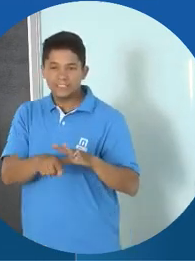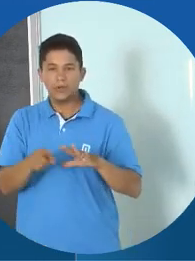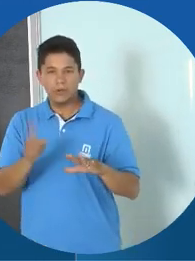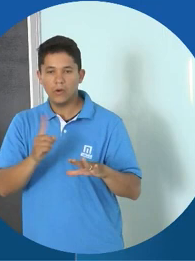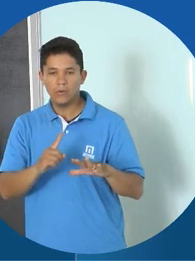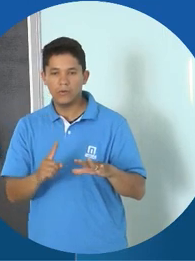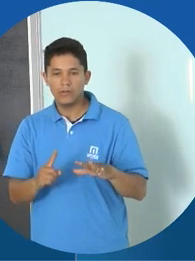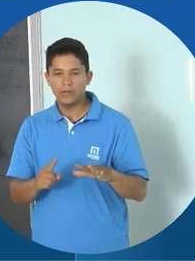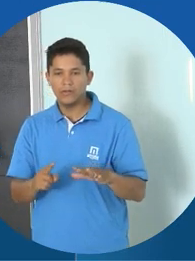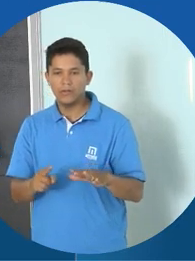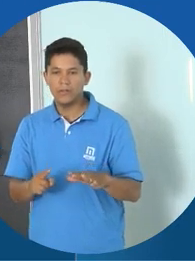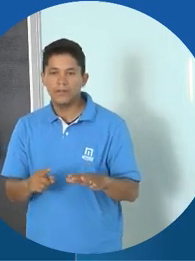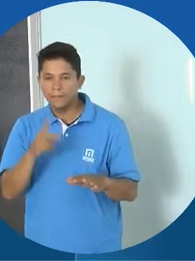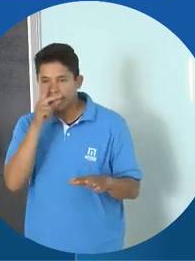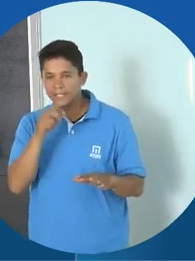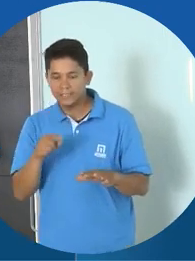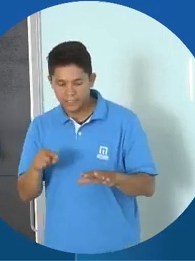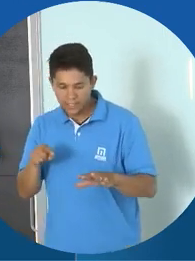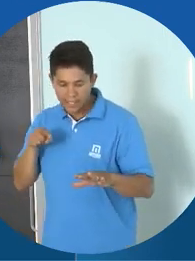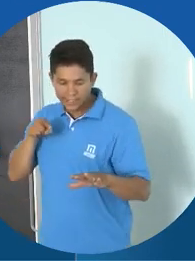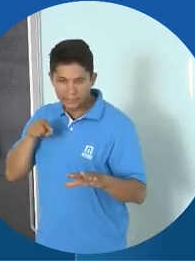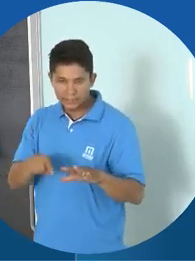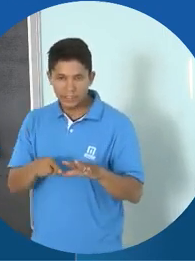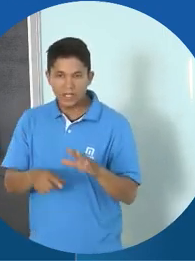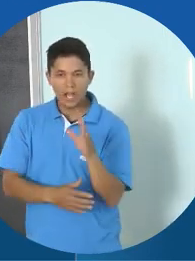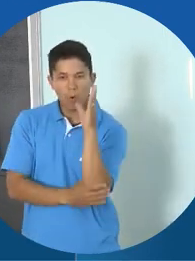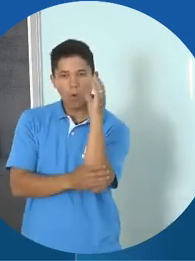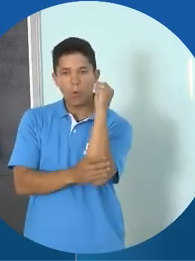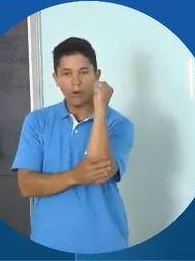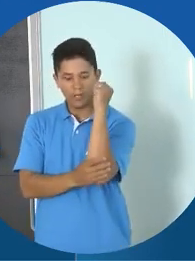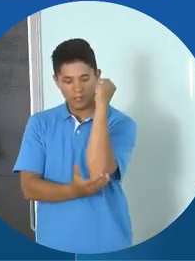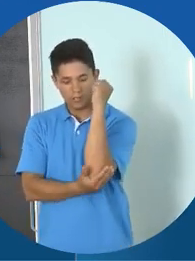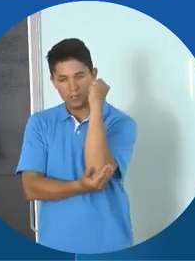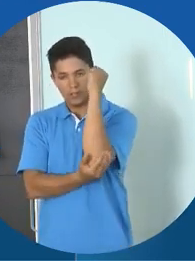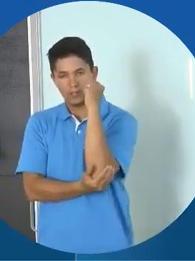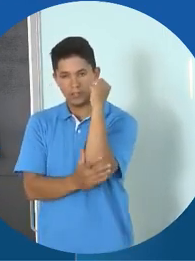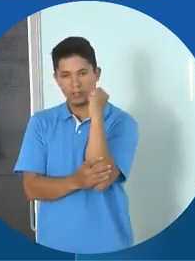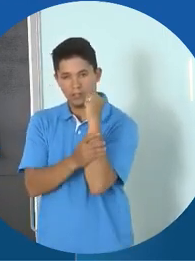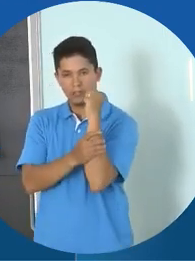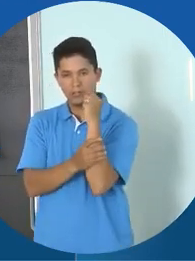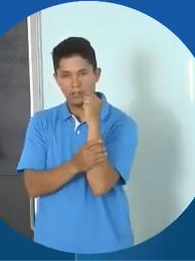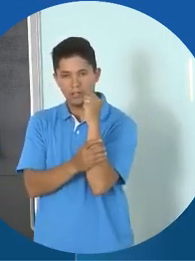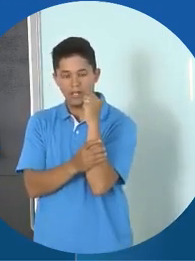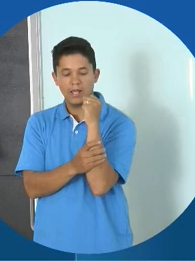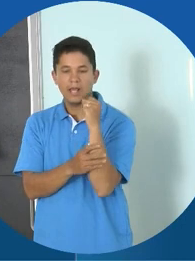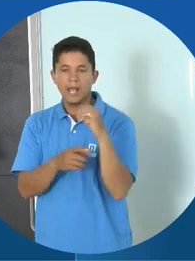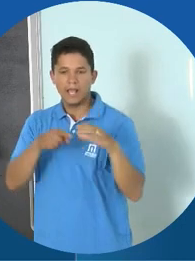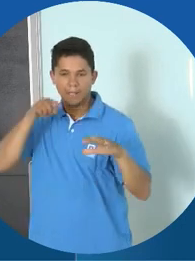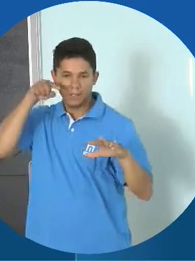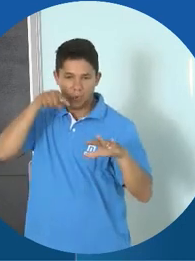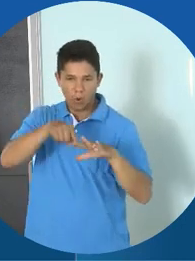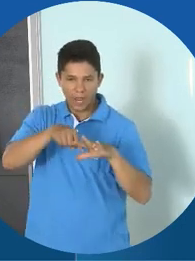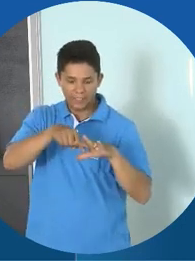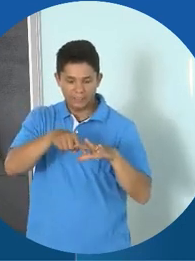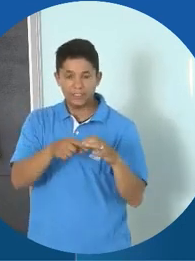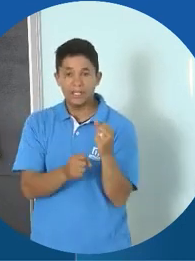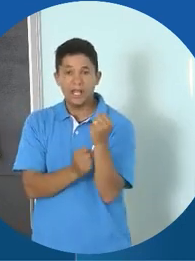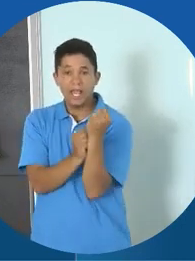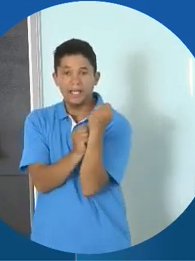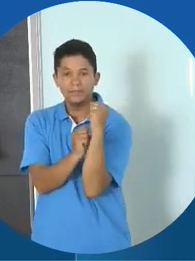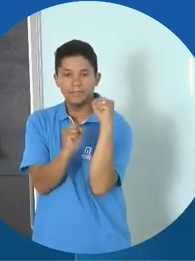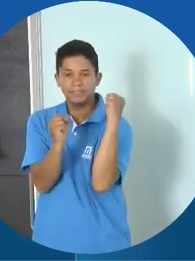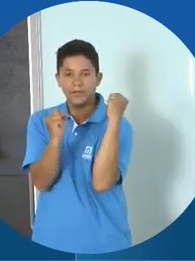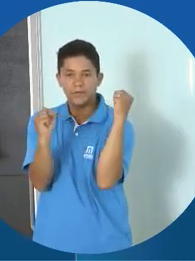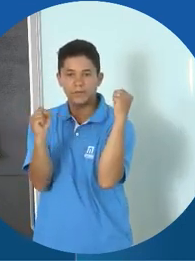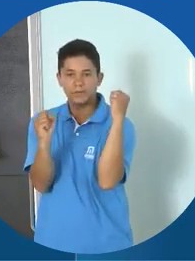como se fizesse uma coluna. Então, essa expansão da resina, ela é processada num software